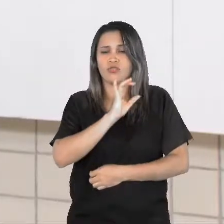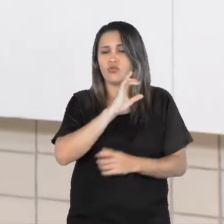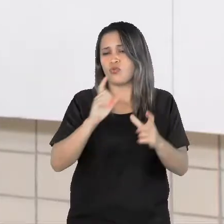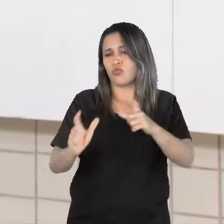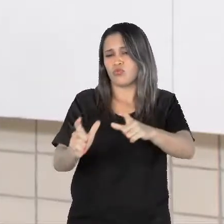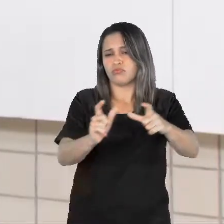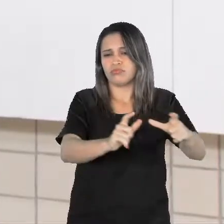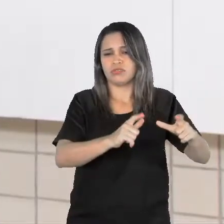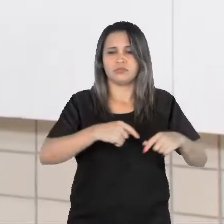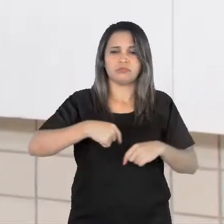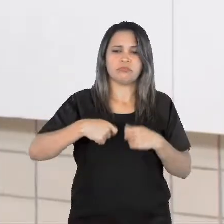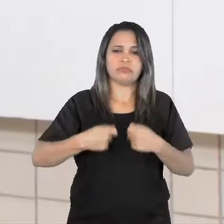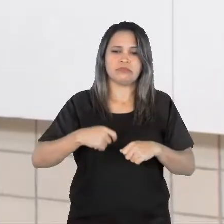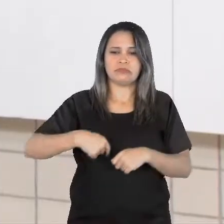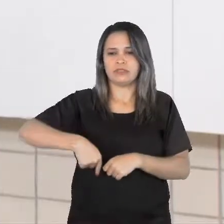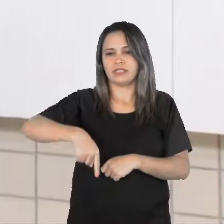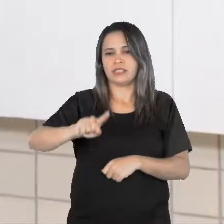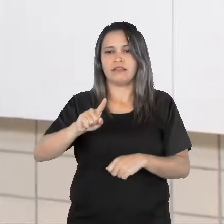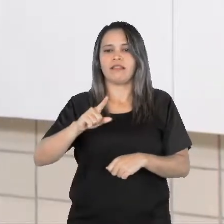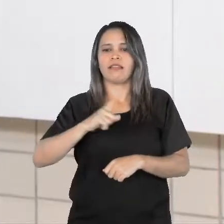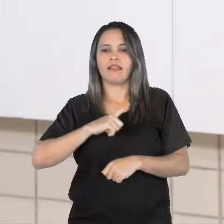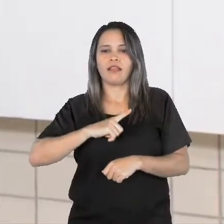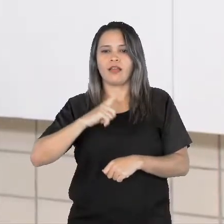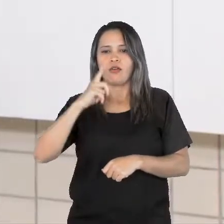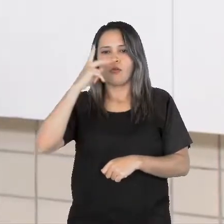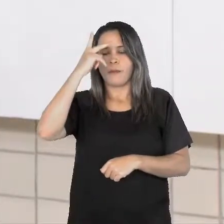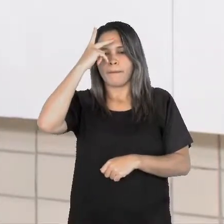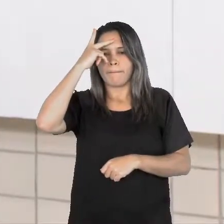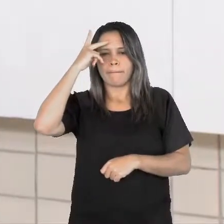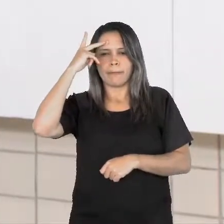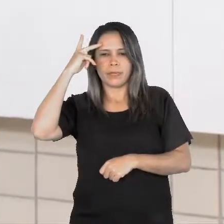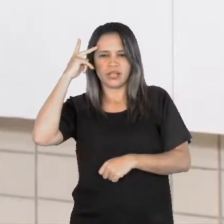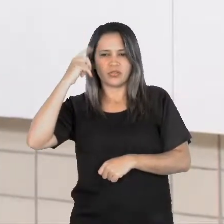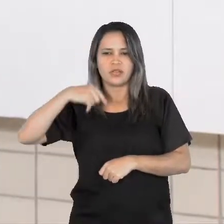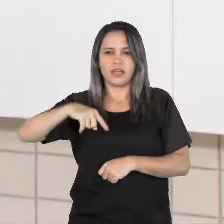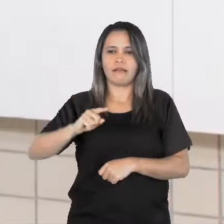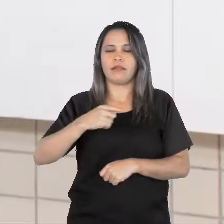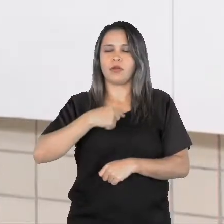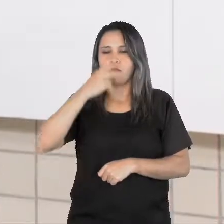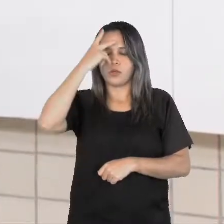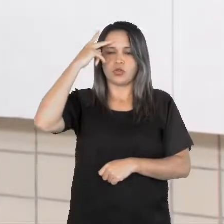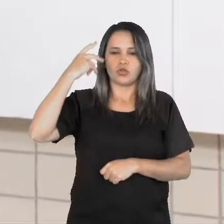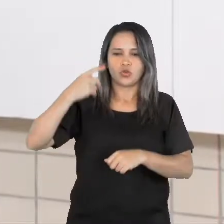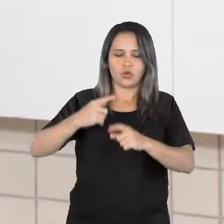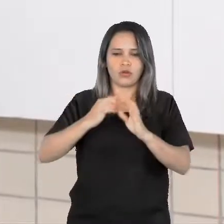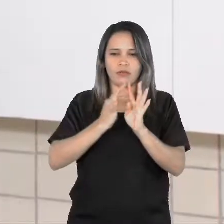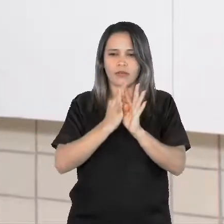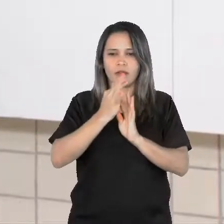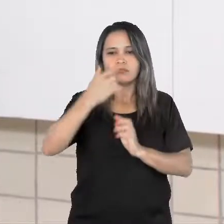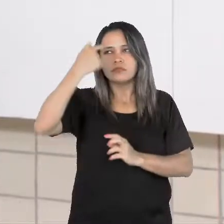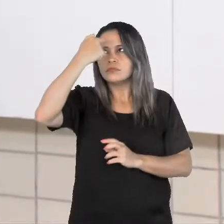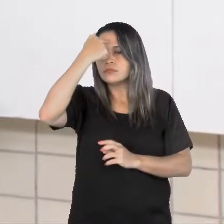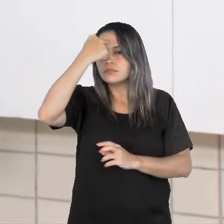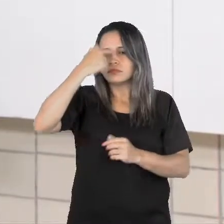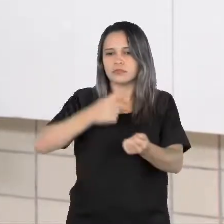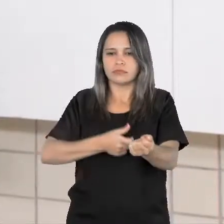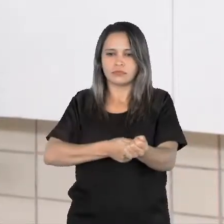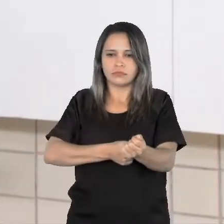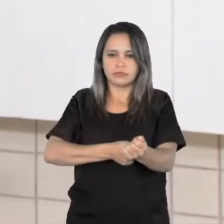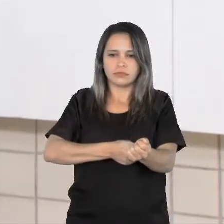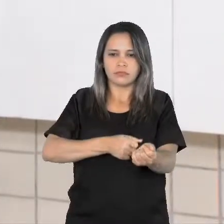gente precisa ir, tem alguém na porta, né, com aquele termômetro colocando assim na nossa testa ou no nosso pulso. Para